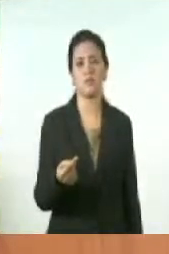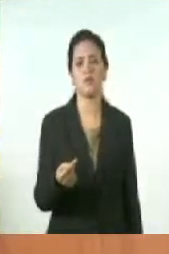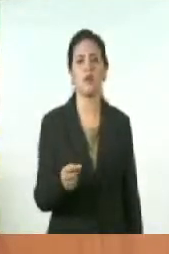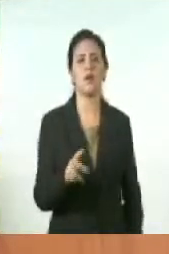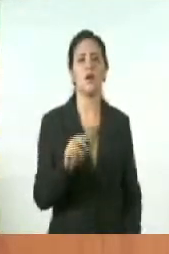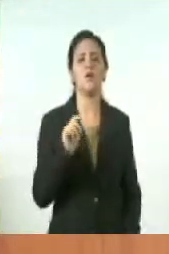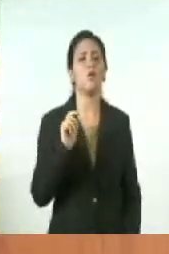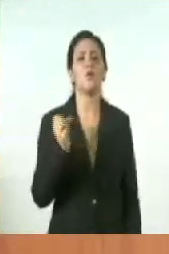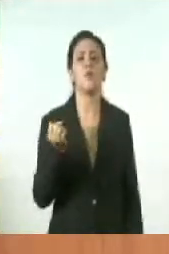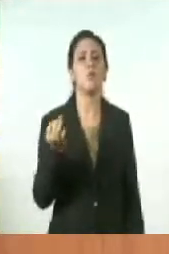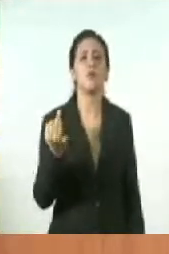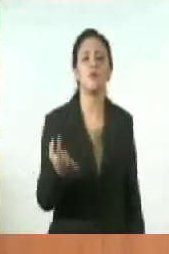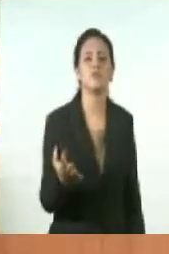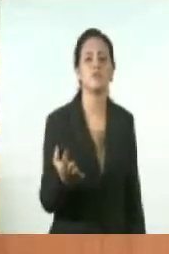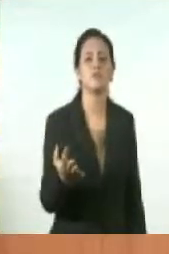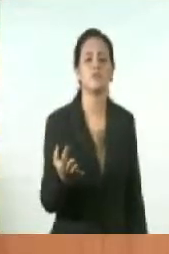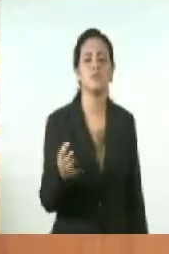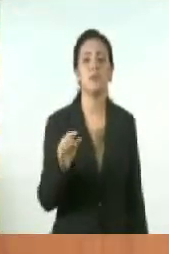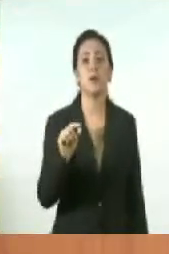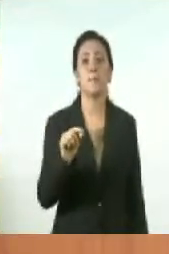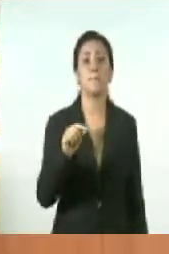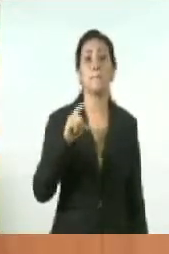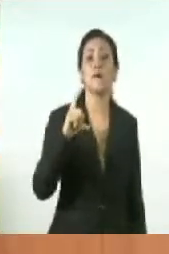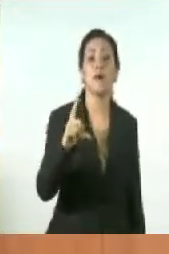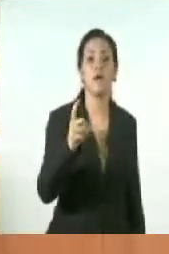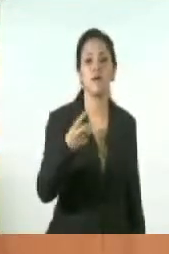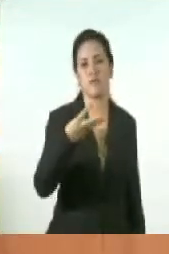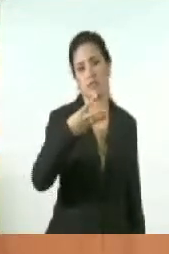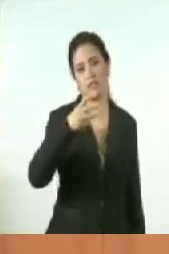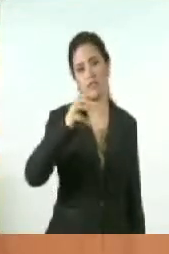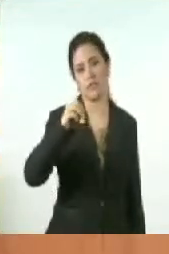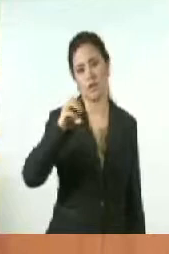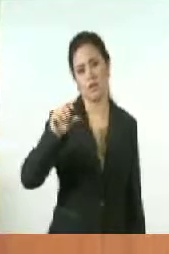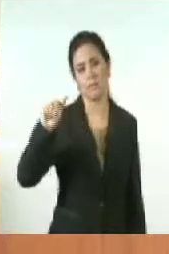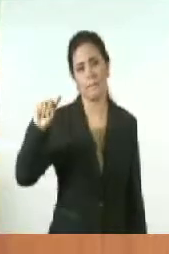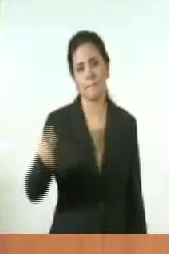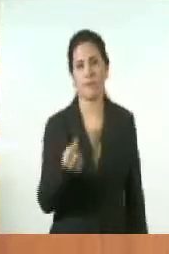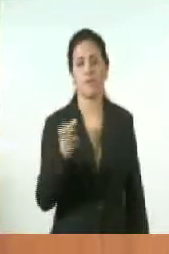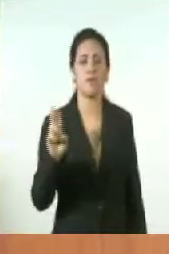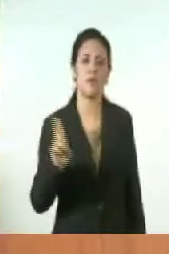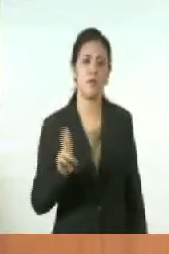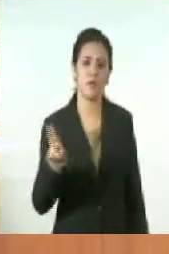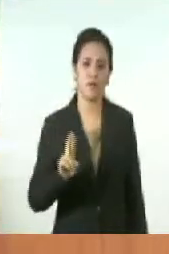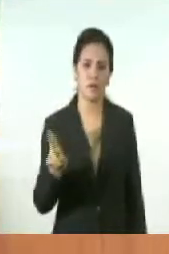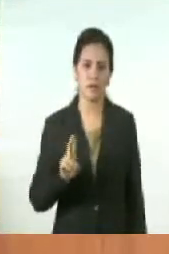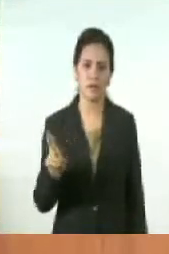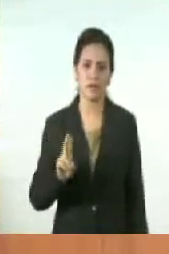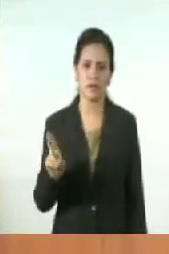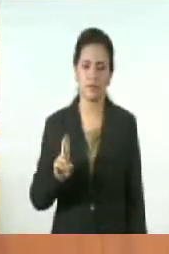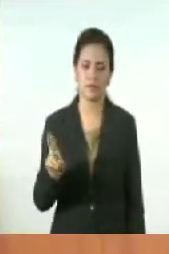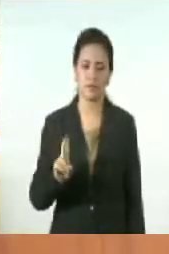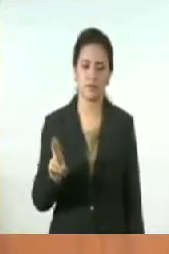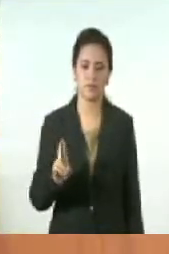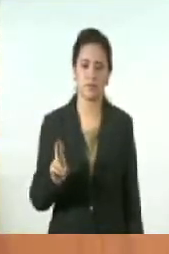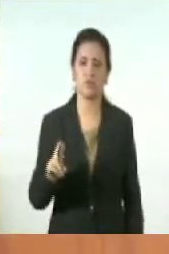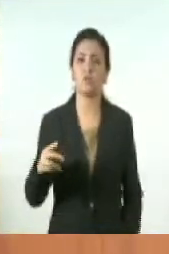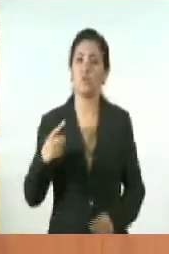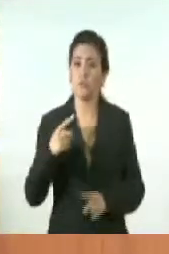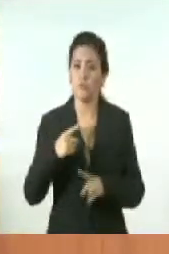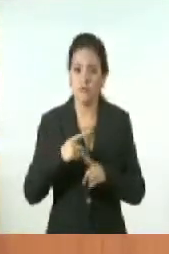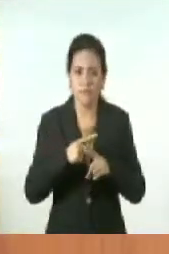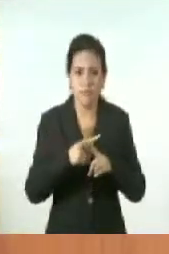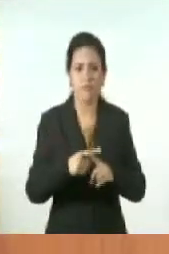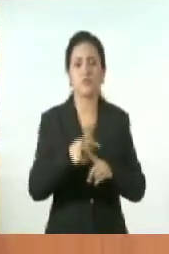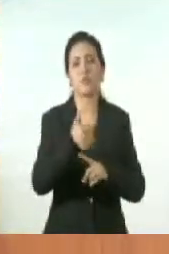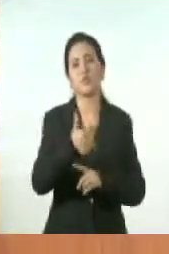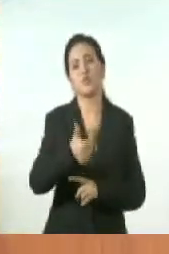diferença aqui de custo que aumentou de mais de R$ 300 mil, que no ano, multiplicando por 12, dá mais de R$ 3 milhões,